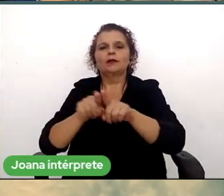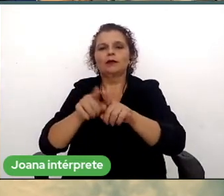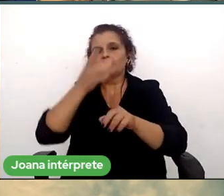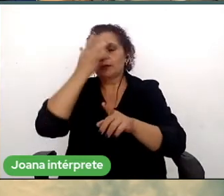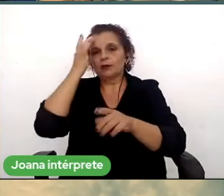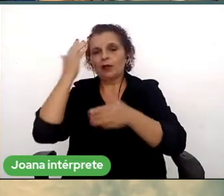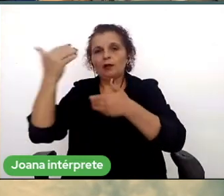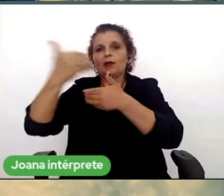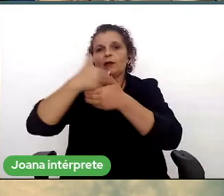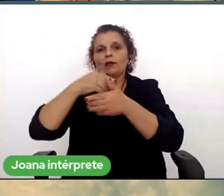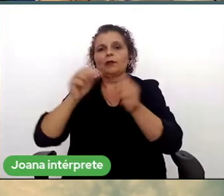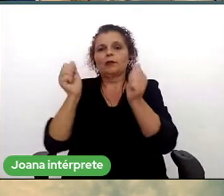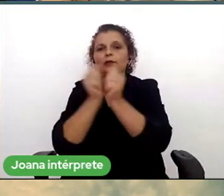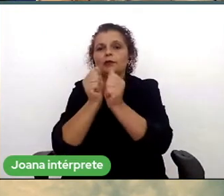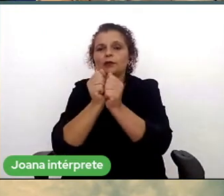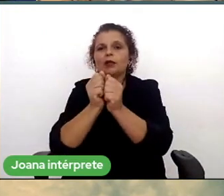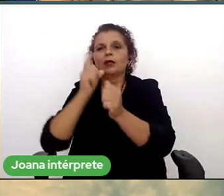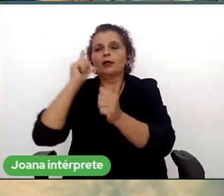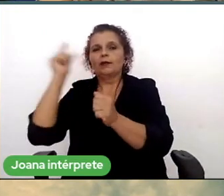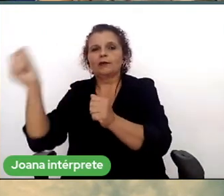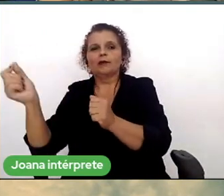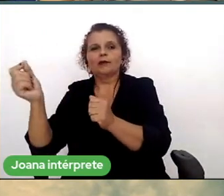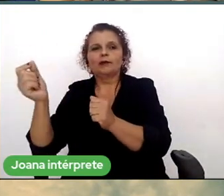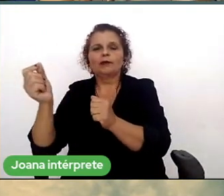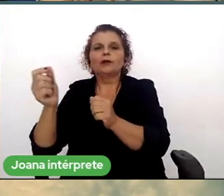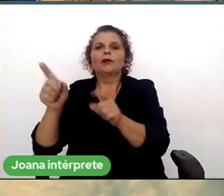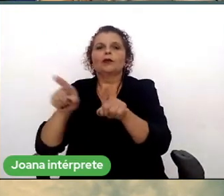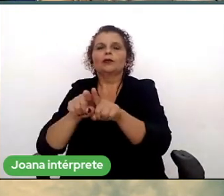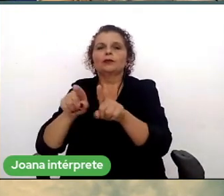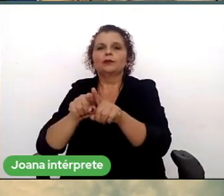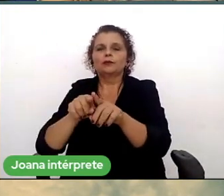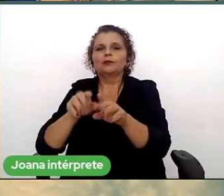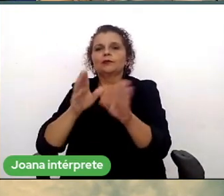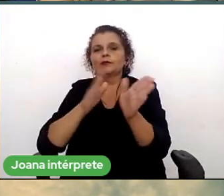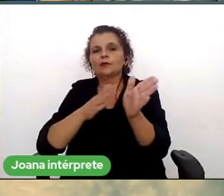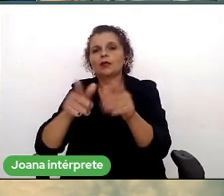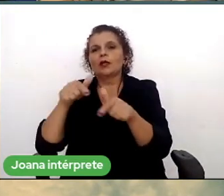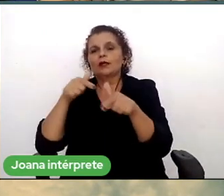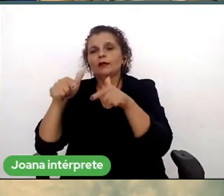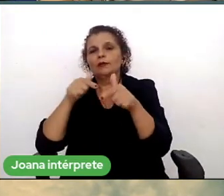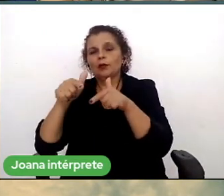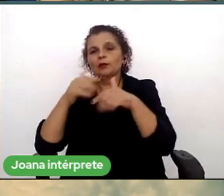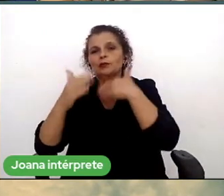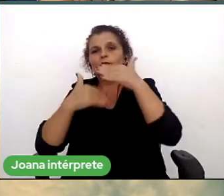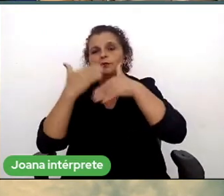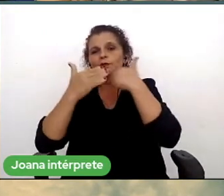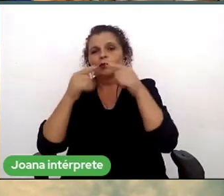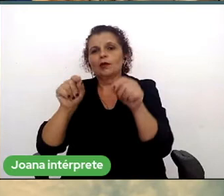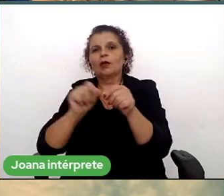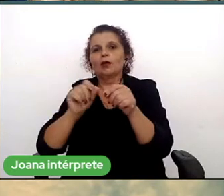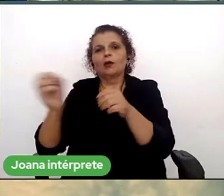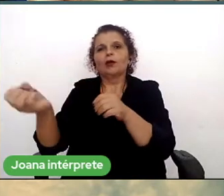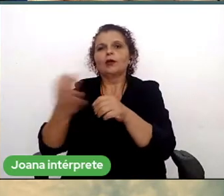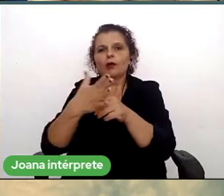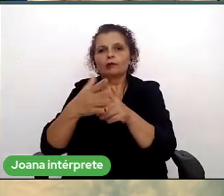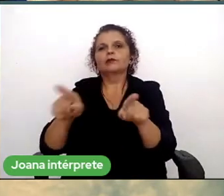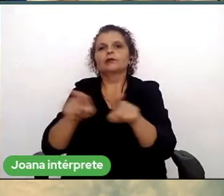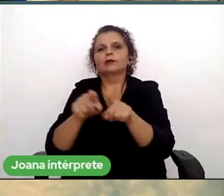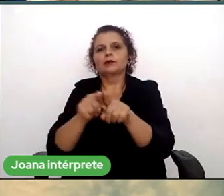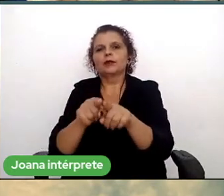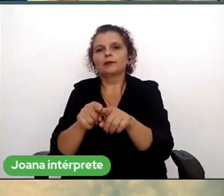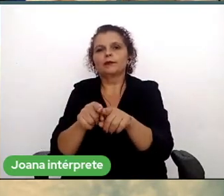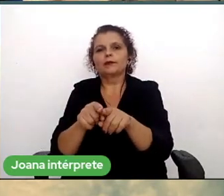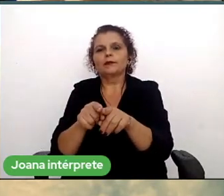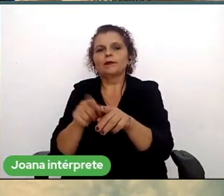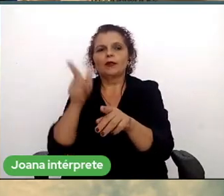pessoa dentro do time ou seja ao sai Mesmo durante o nosso período de desenvolvimento e quando a gente faz uma pessoa nova aí